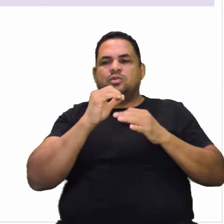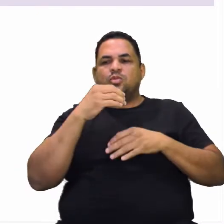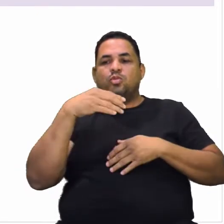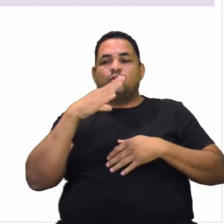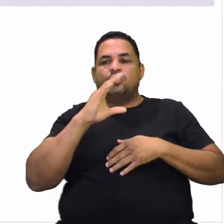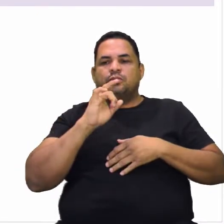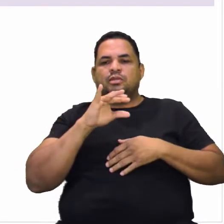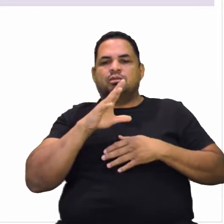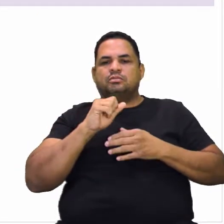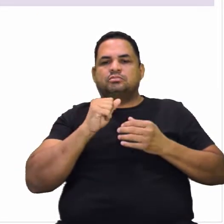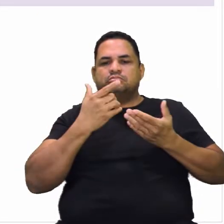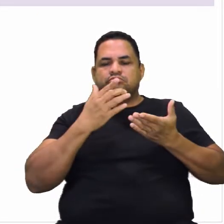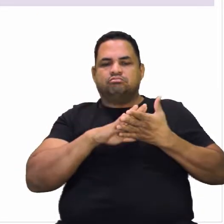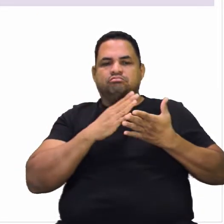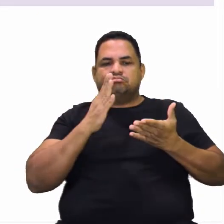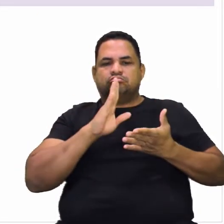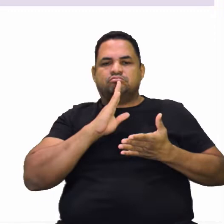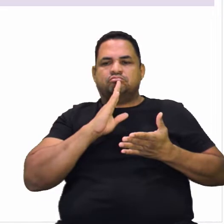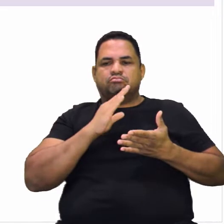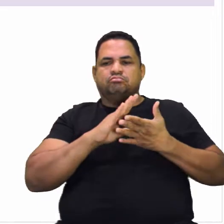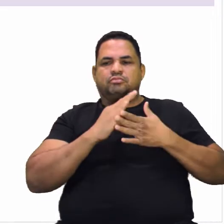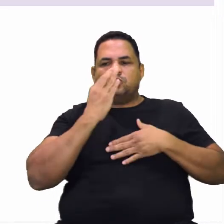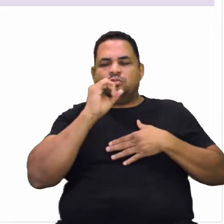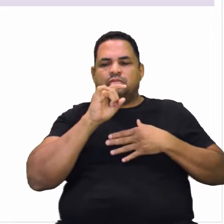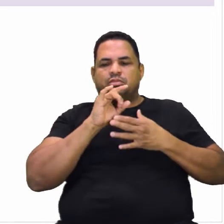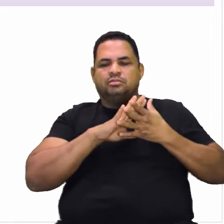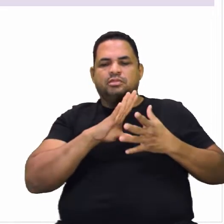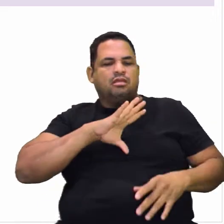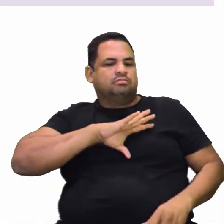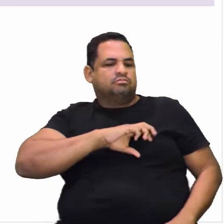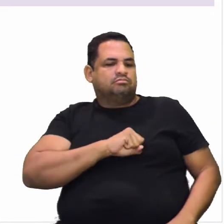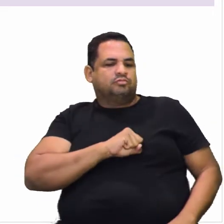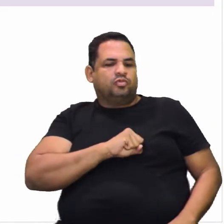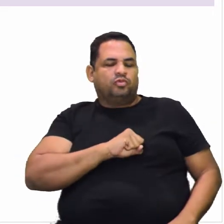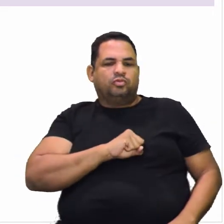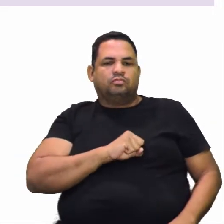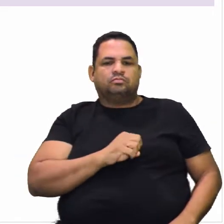a gente tão conhecido. Sabe aquele Cupido do amor e tal?